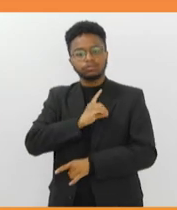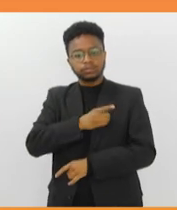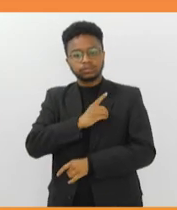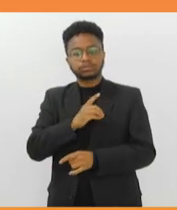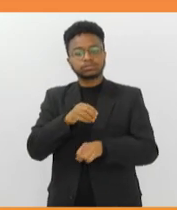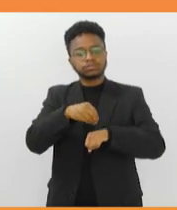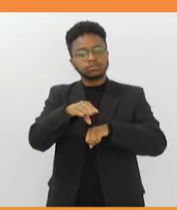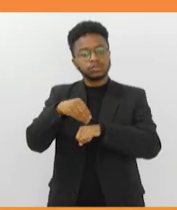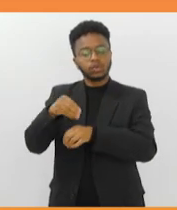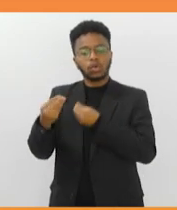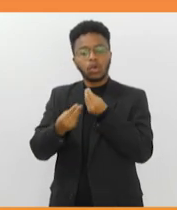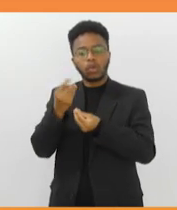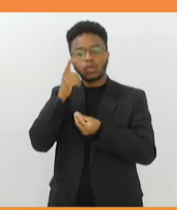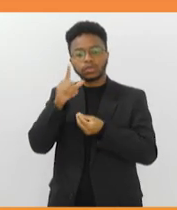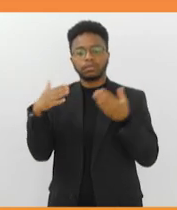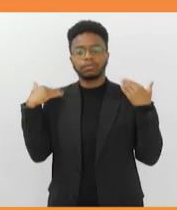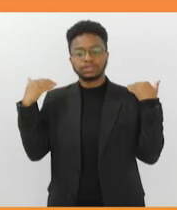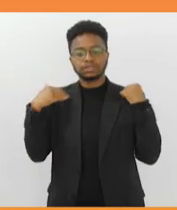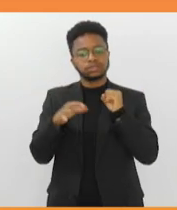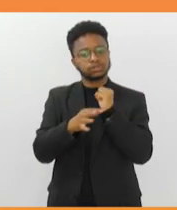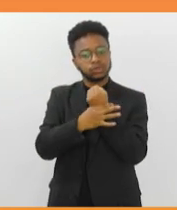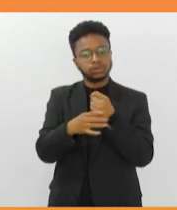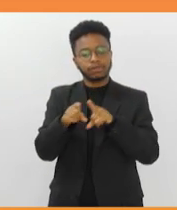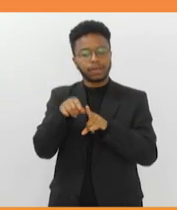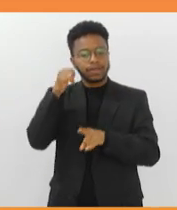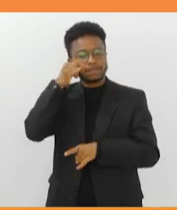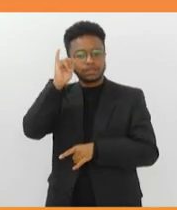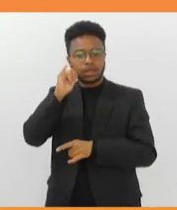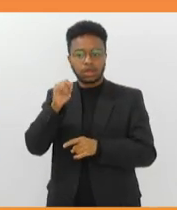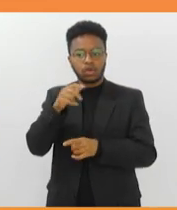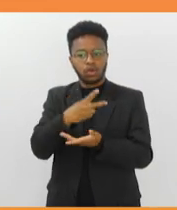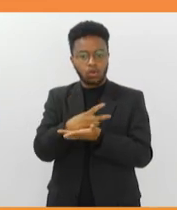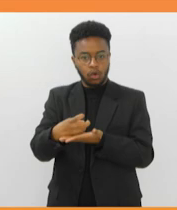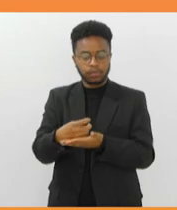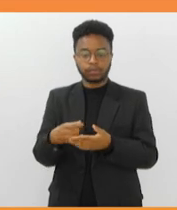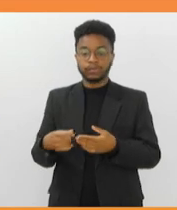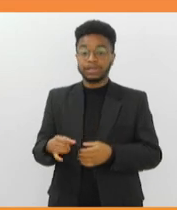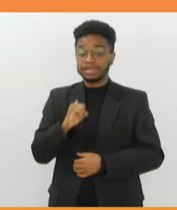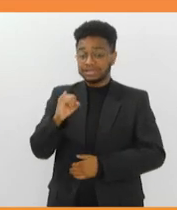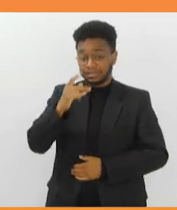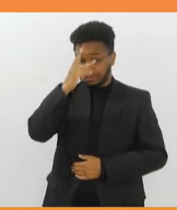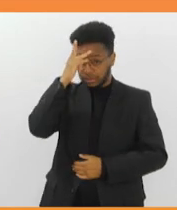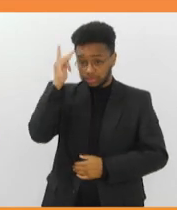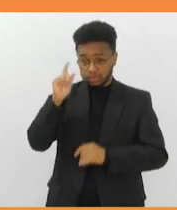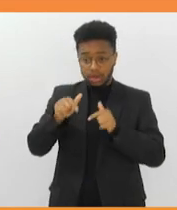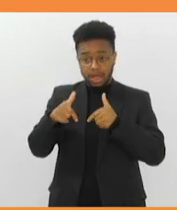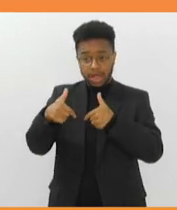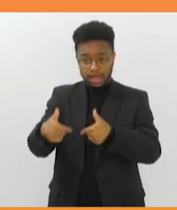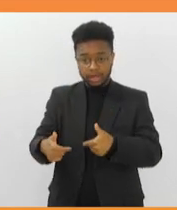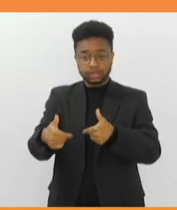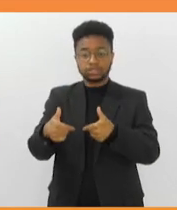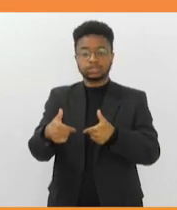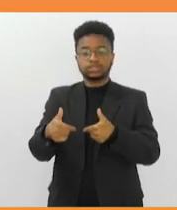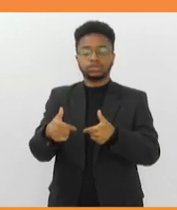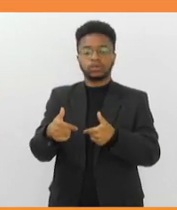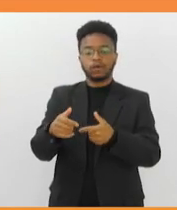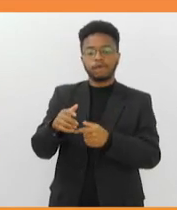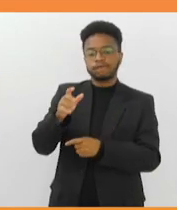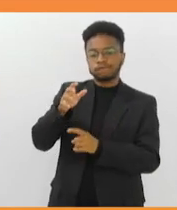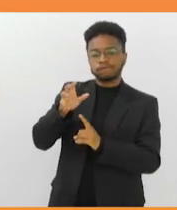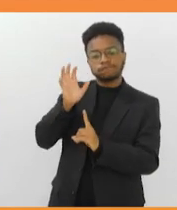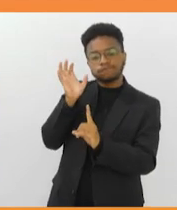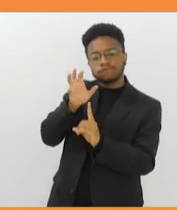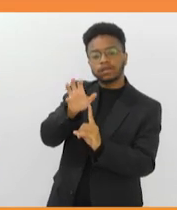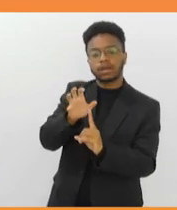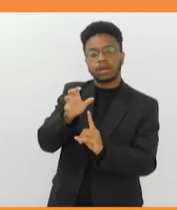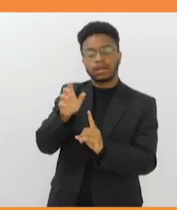dicas de como garantir um passeio seguro e evitar golpes. Essa pessoa agiu com o chileno de maneira coercitiva, ameaçadora. Ele